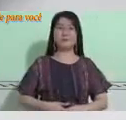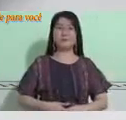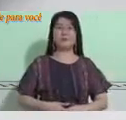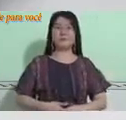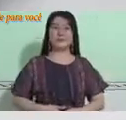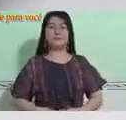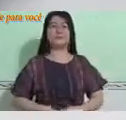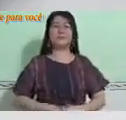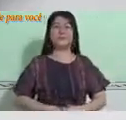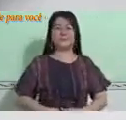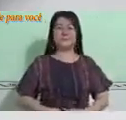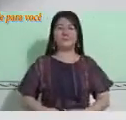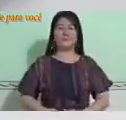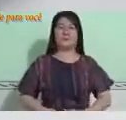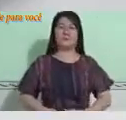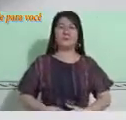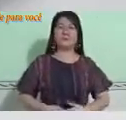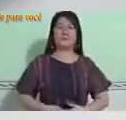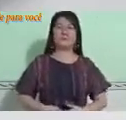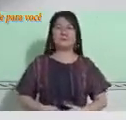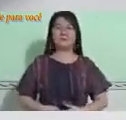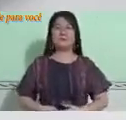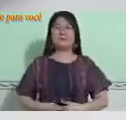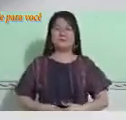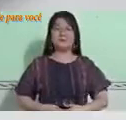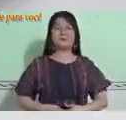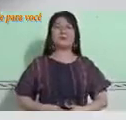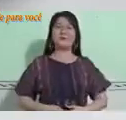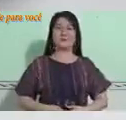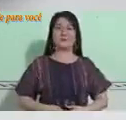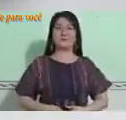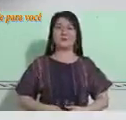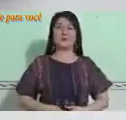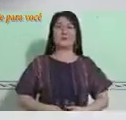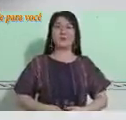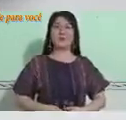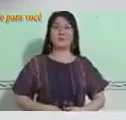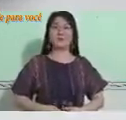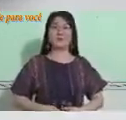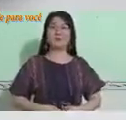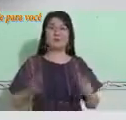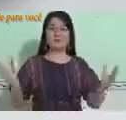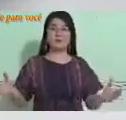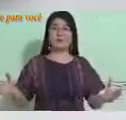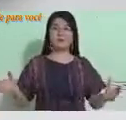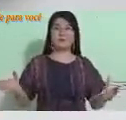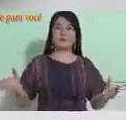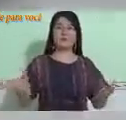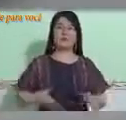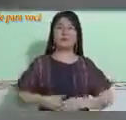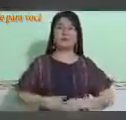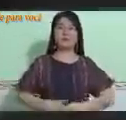E L H O R A M. Por remédios, existem procedimentos como a aplicação de toxina botulínica ou instalação